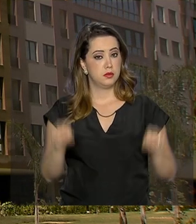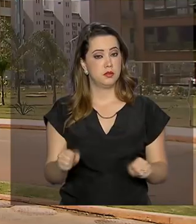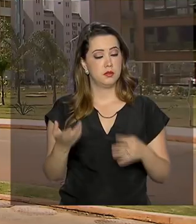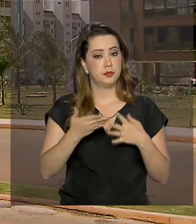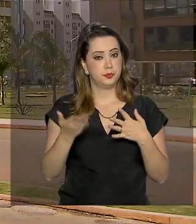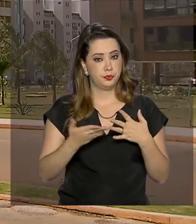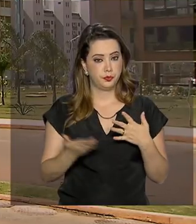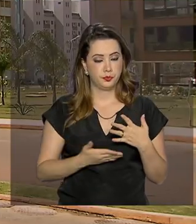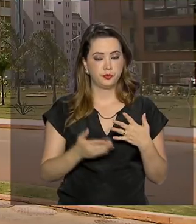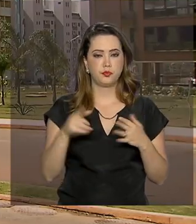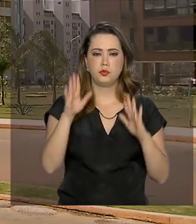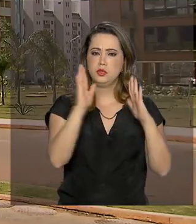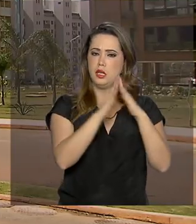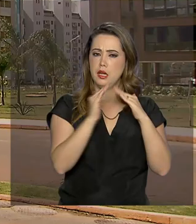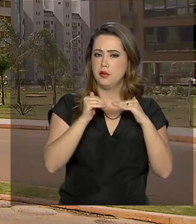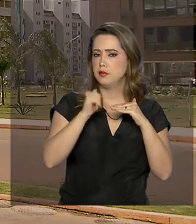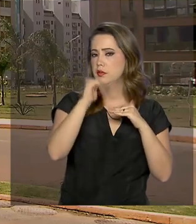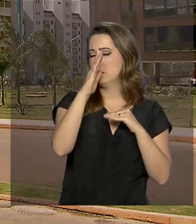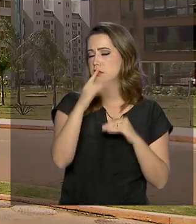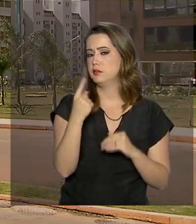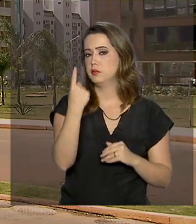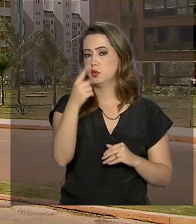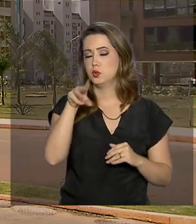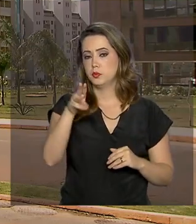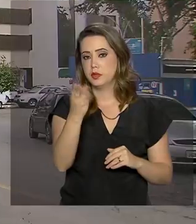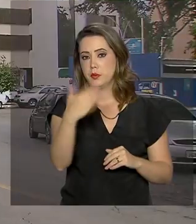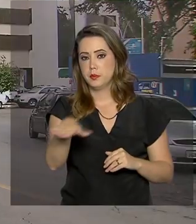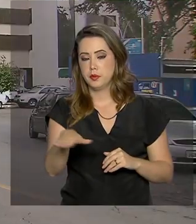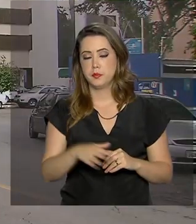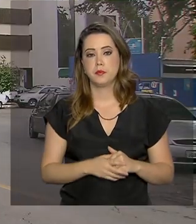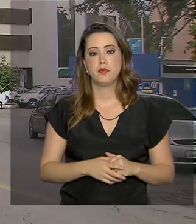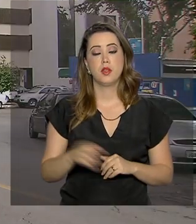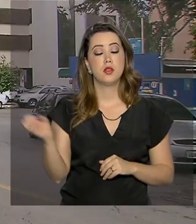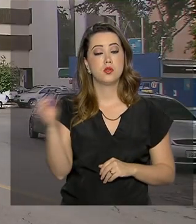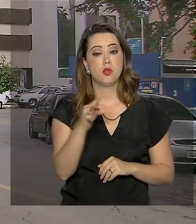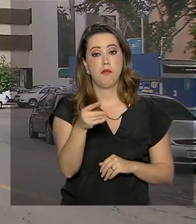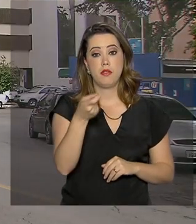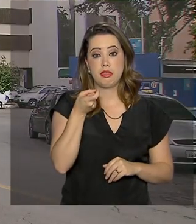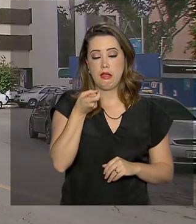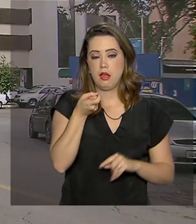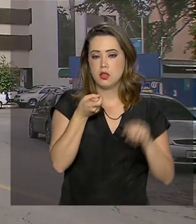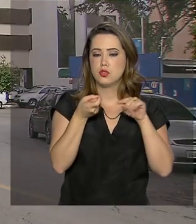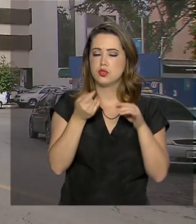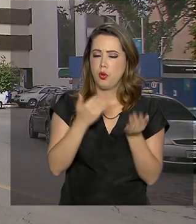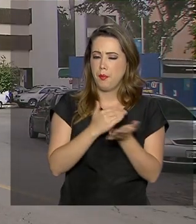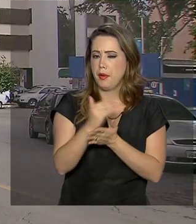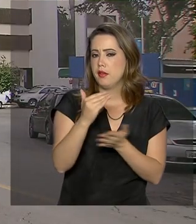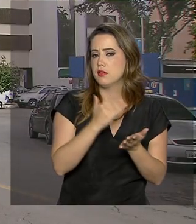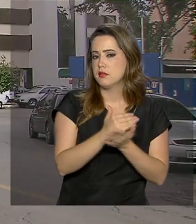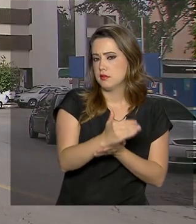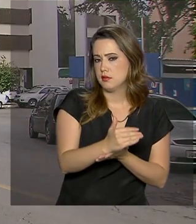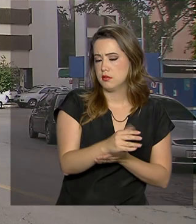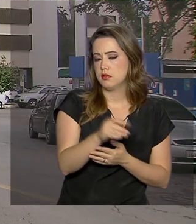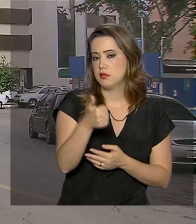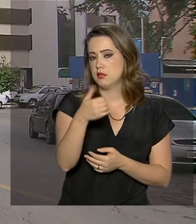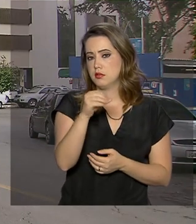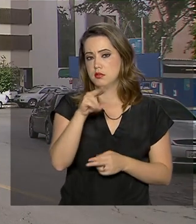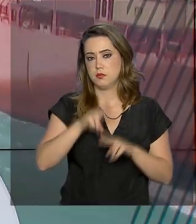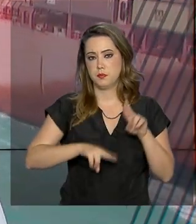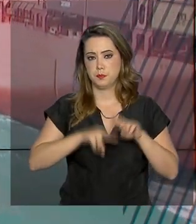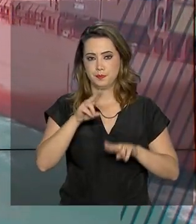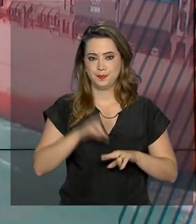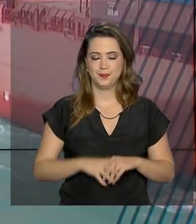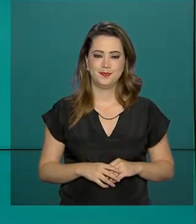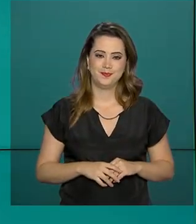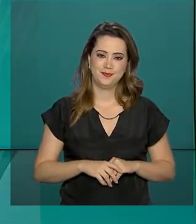para imóveis acima de um milhão e meio as novas taxas passam a valer a partir de 10 de junho